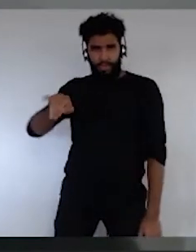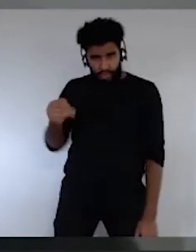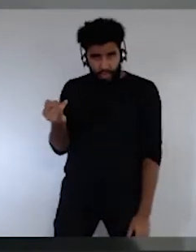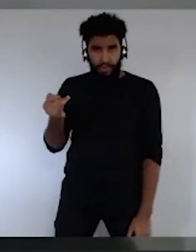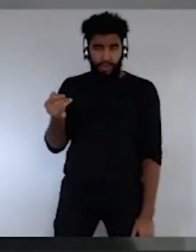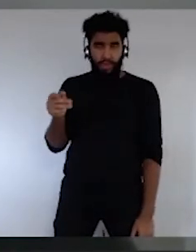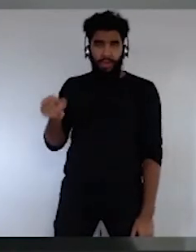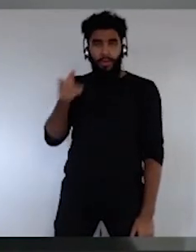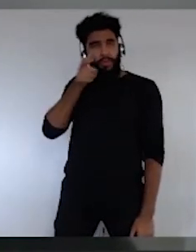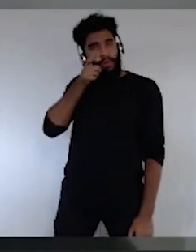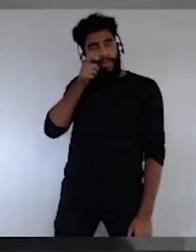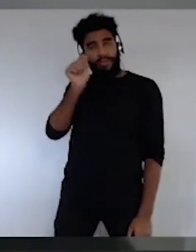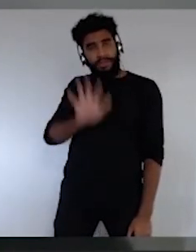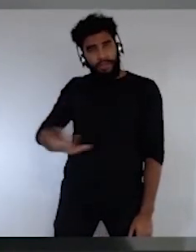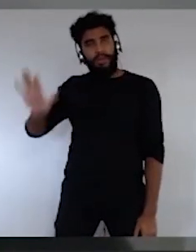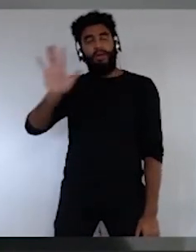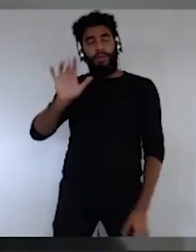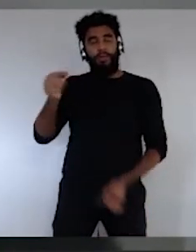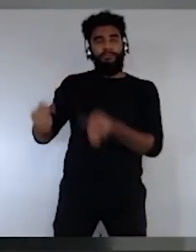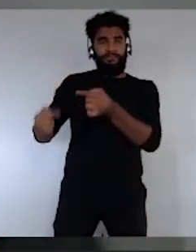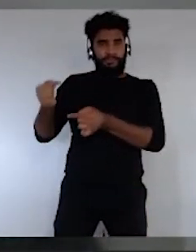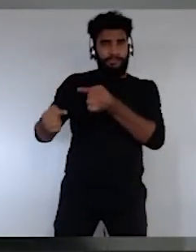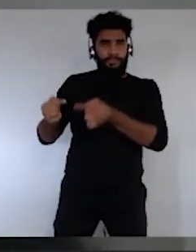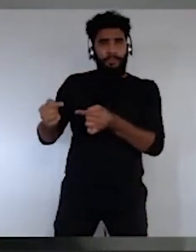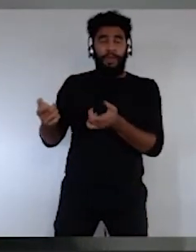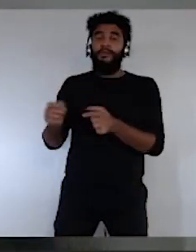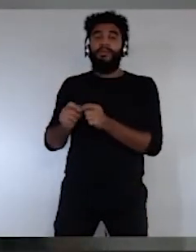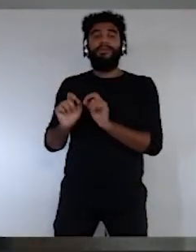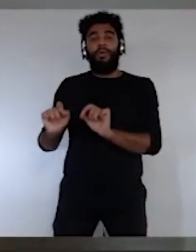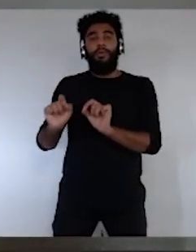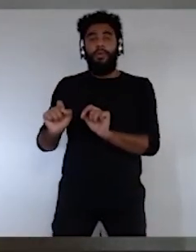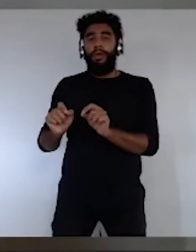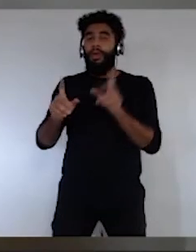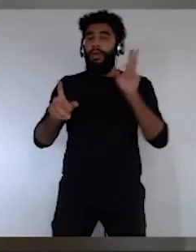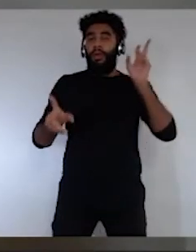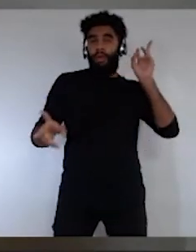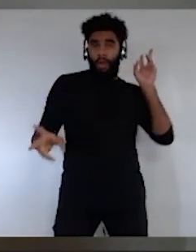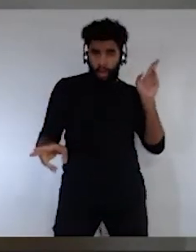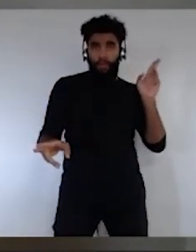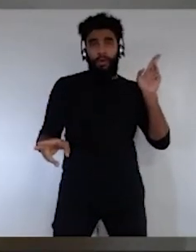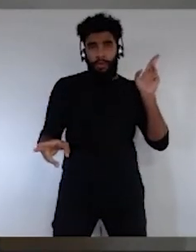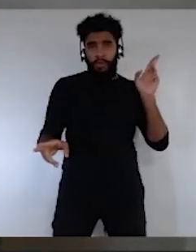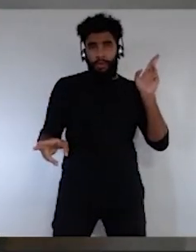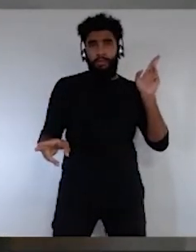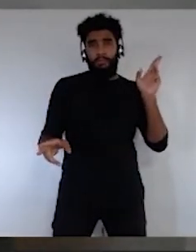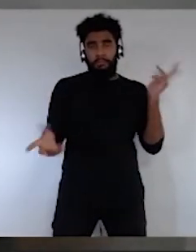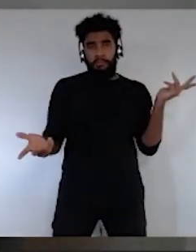que propõe a extinção dos recursos. Eu acho, não sei se já passando assim para a análise